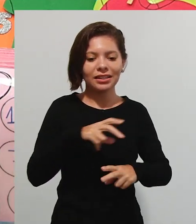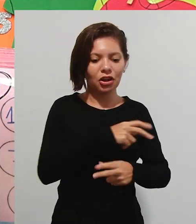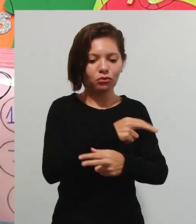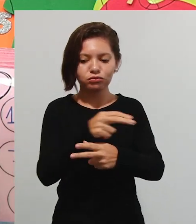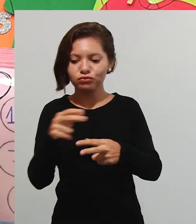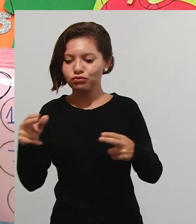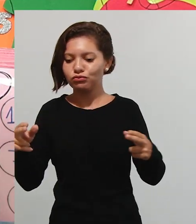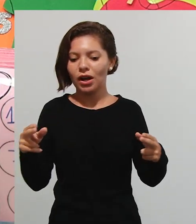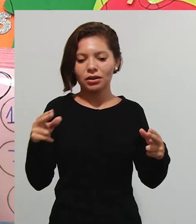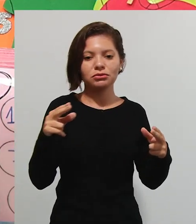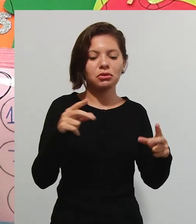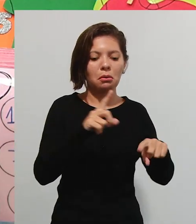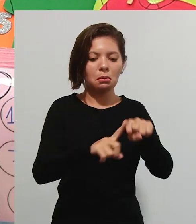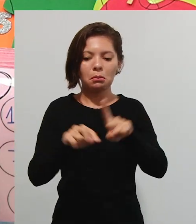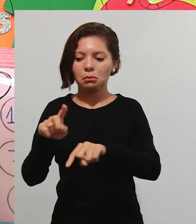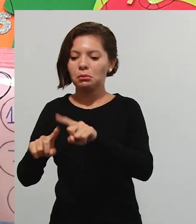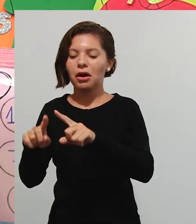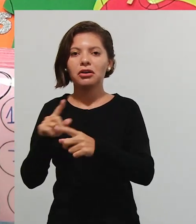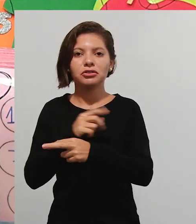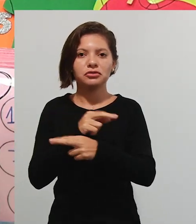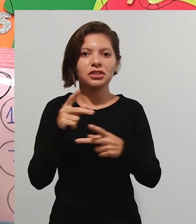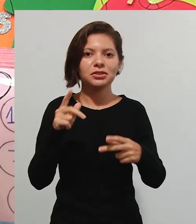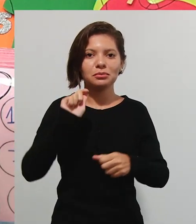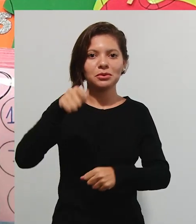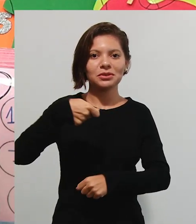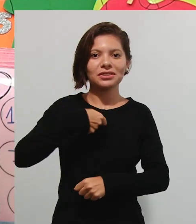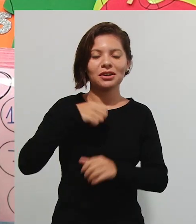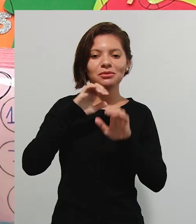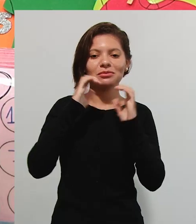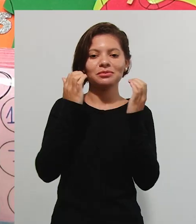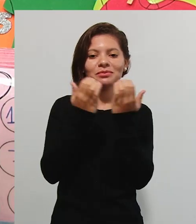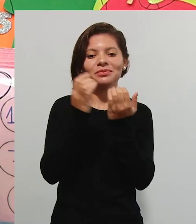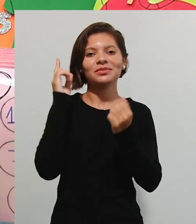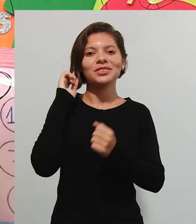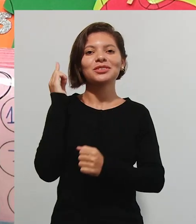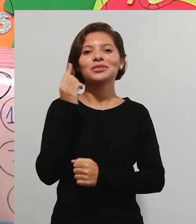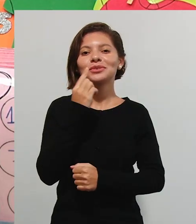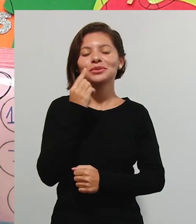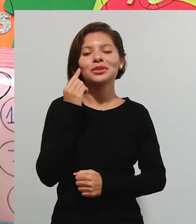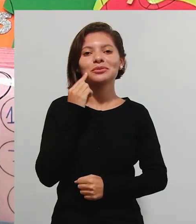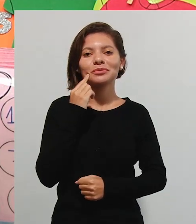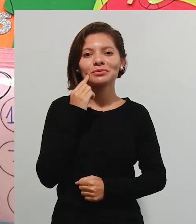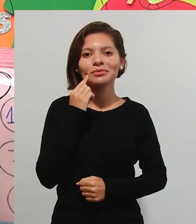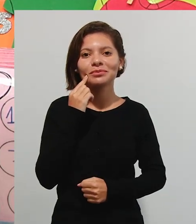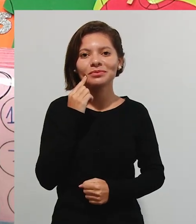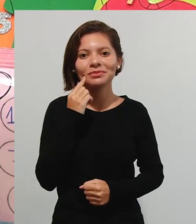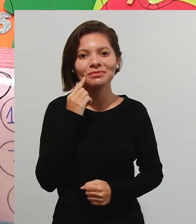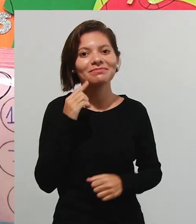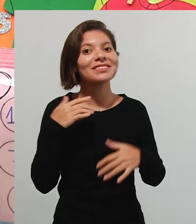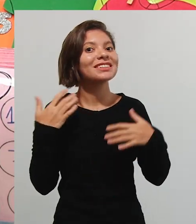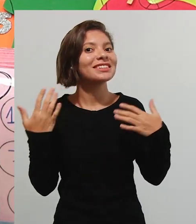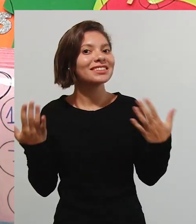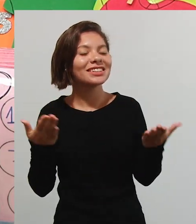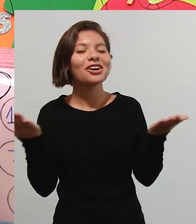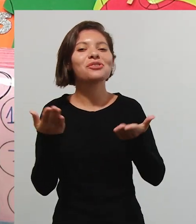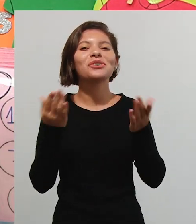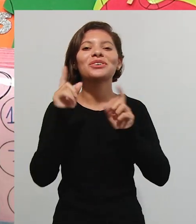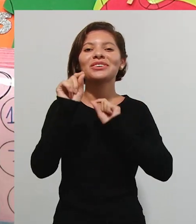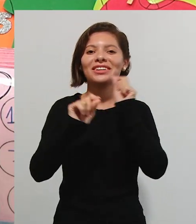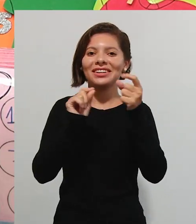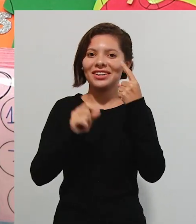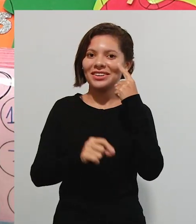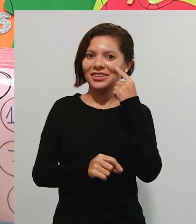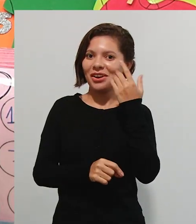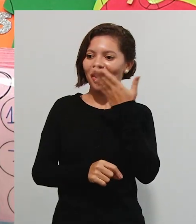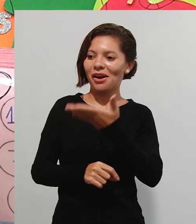estão vários materiais didáticos. E o meu sinal para a comunidade surda é Anabela. E sem mais delongas,